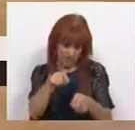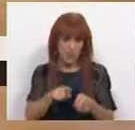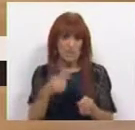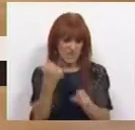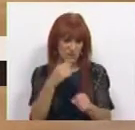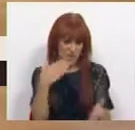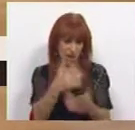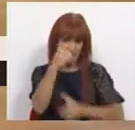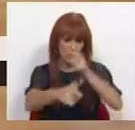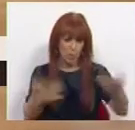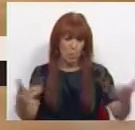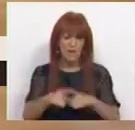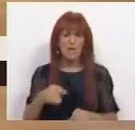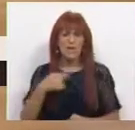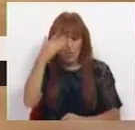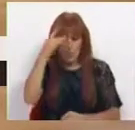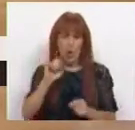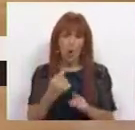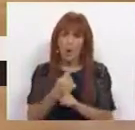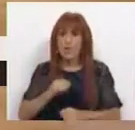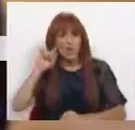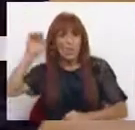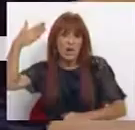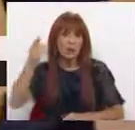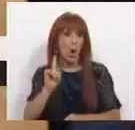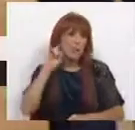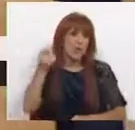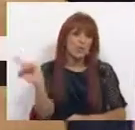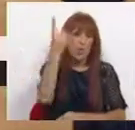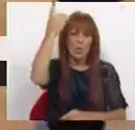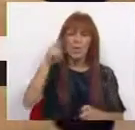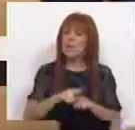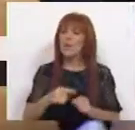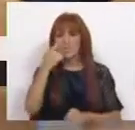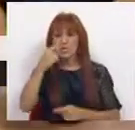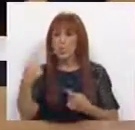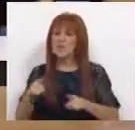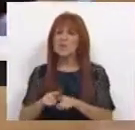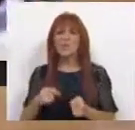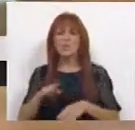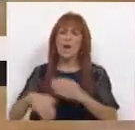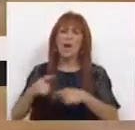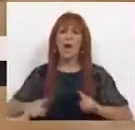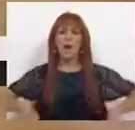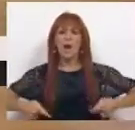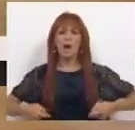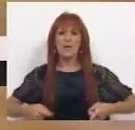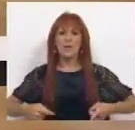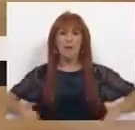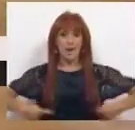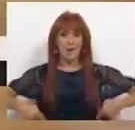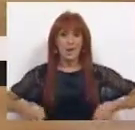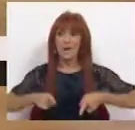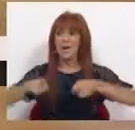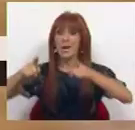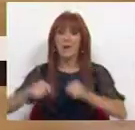para servir as pessoas. E ou entendemos que as coisas são prioritárias ou não são prioritárias. Enquanto há pessoas que ainda são levadas de